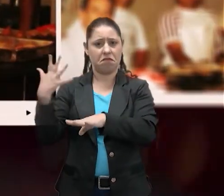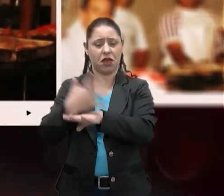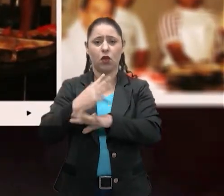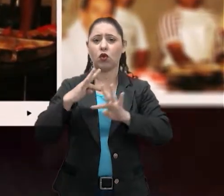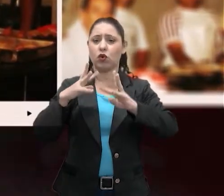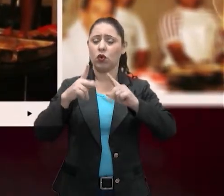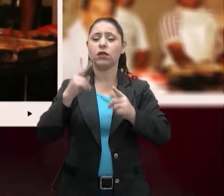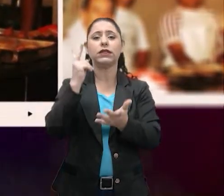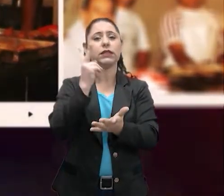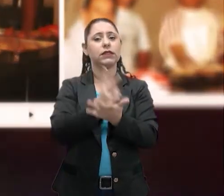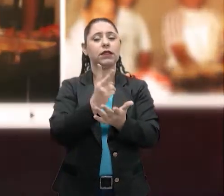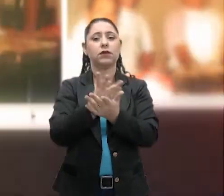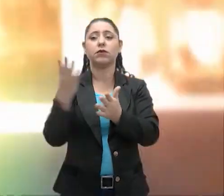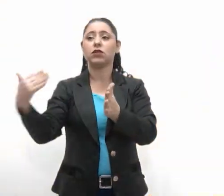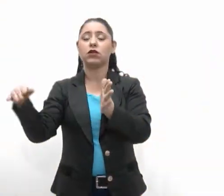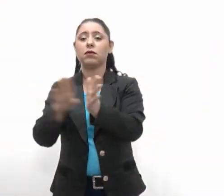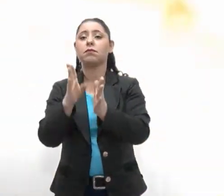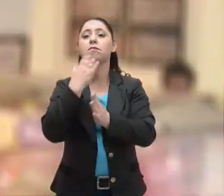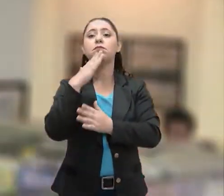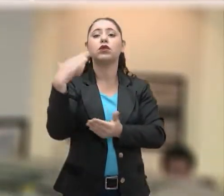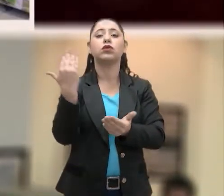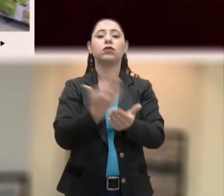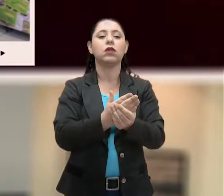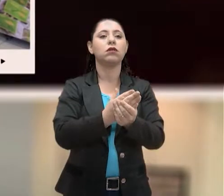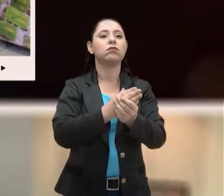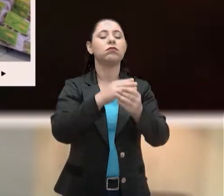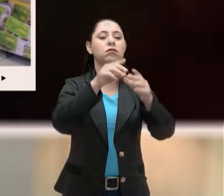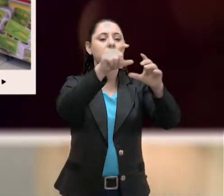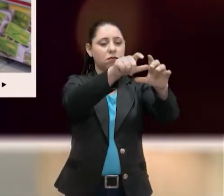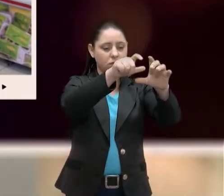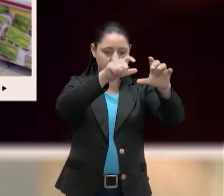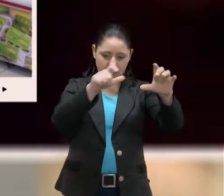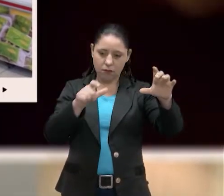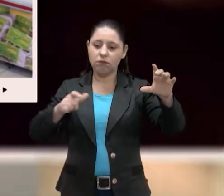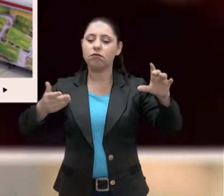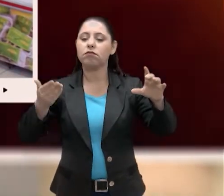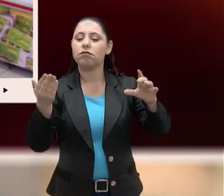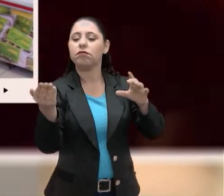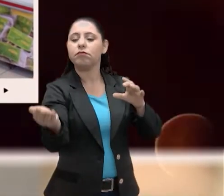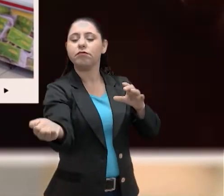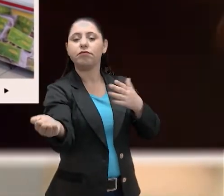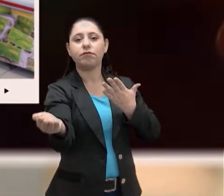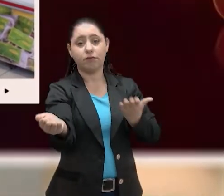parentes, enfim, mas toda a vida chegava, pedia um salgado, ele tirava